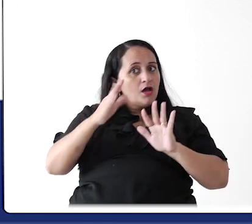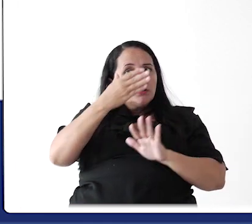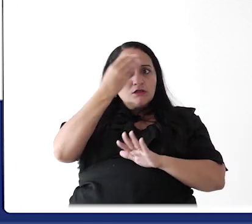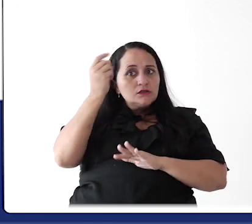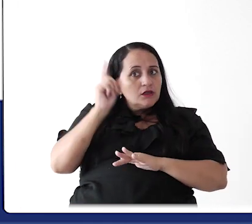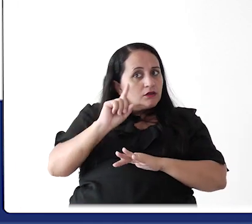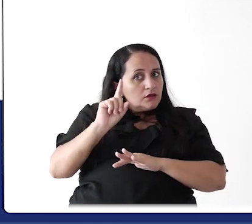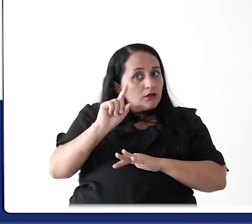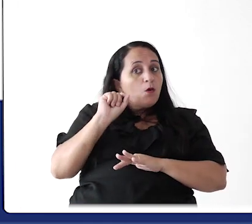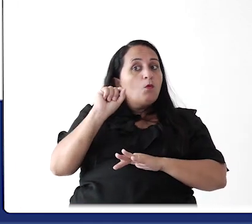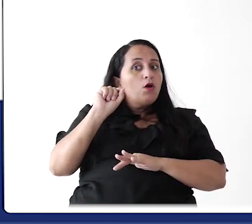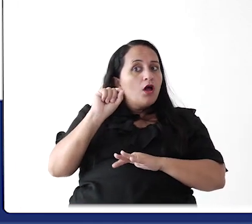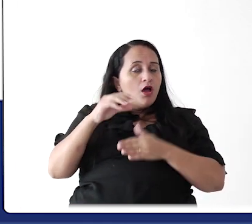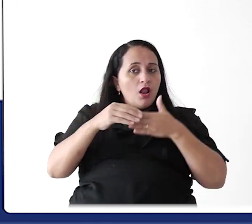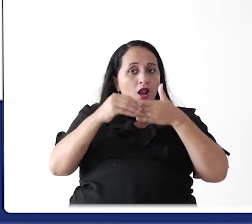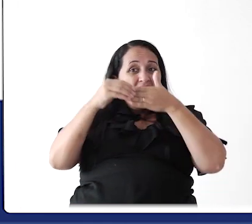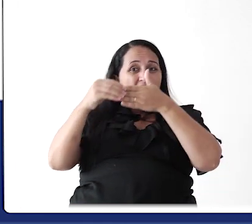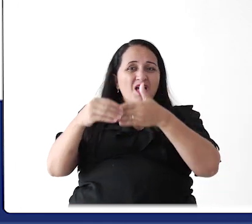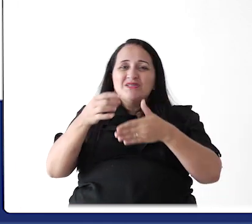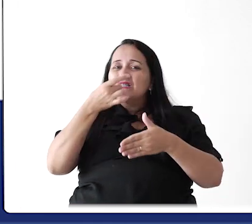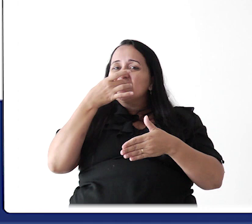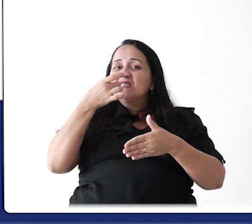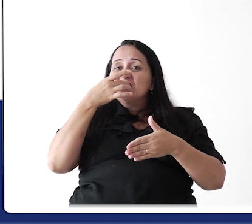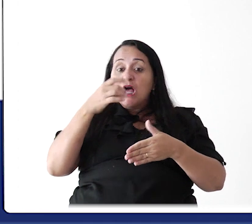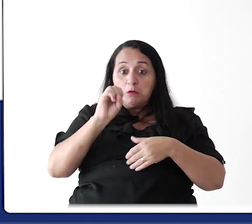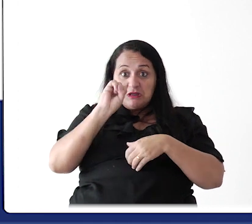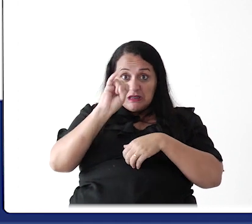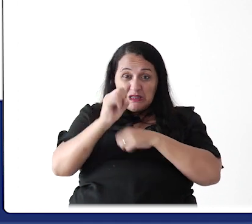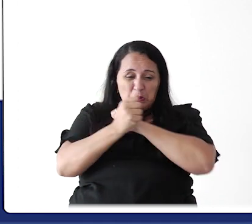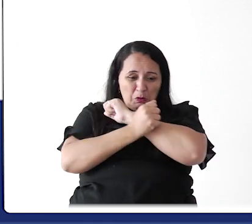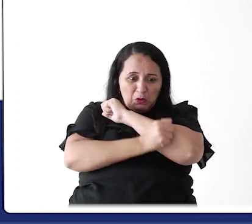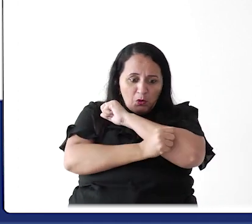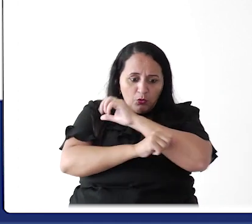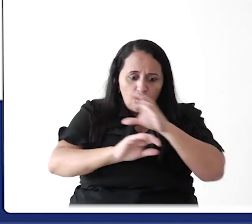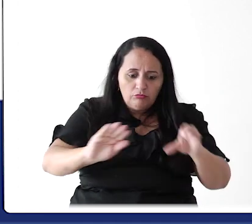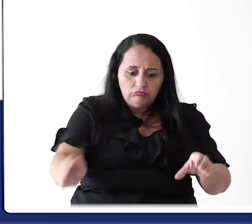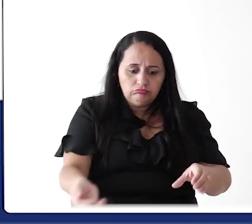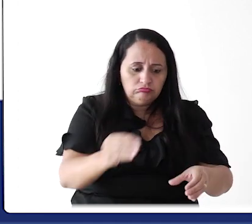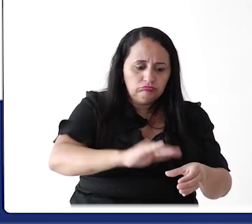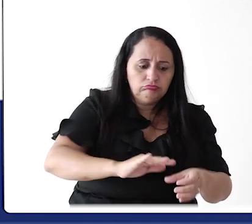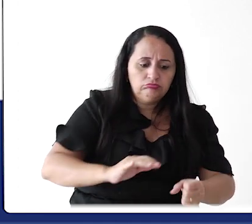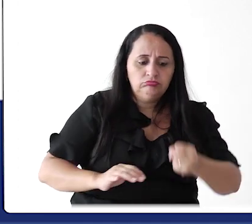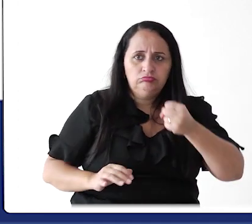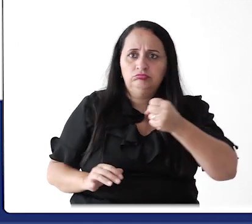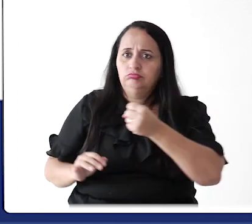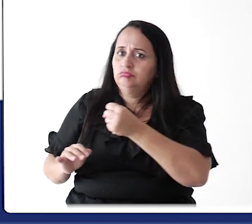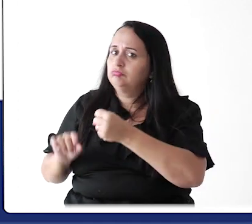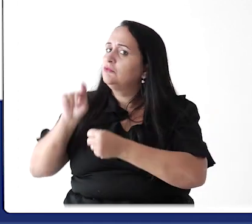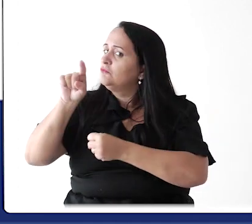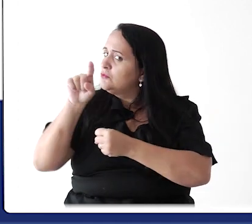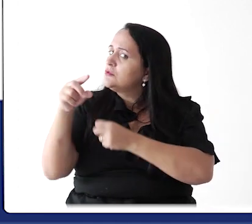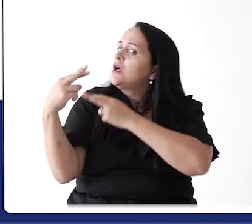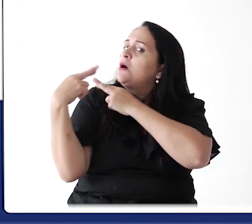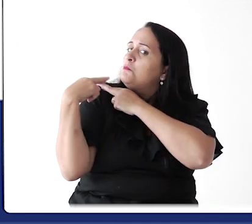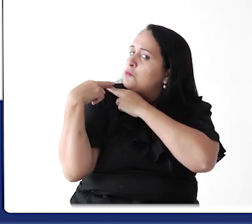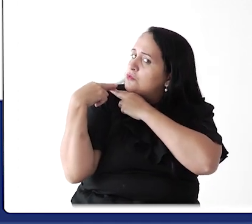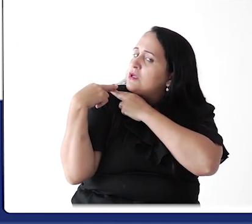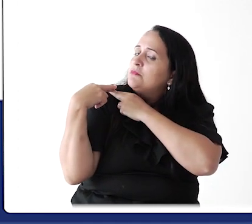saquinho para recolher as fezes do seu bichinho de estimação. Afinal, você é responsável por